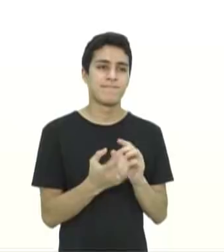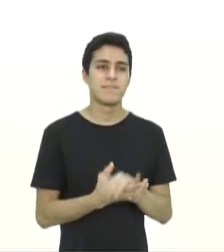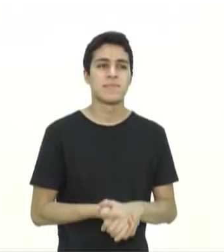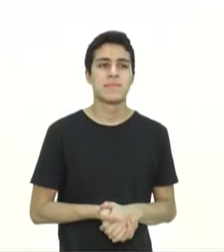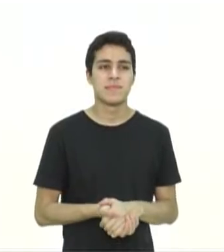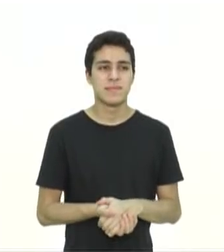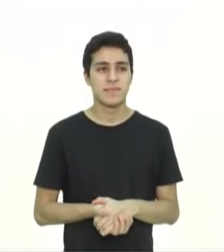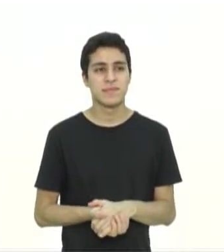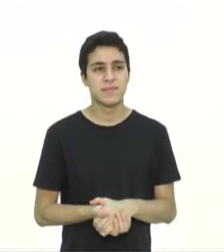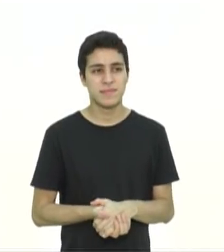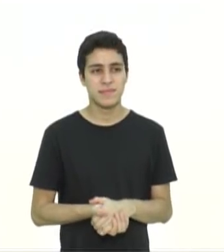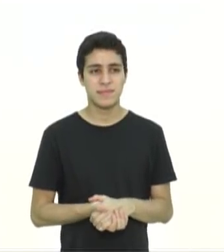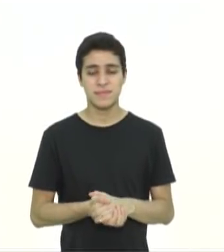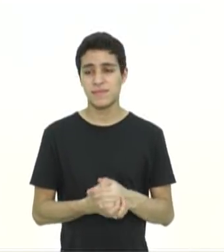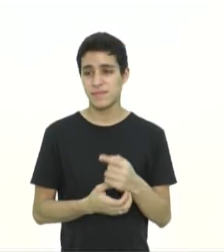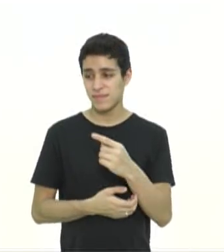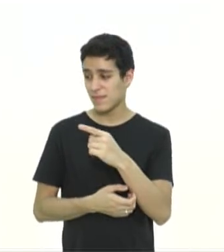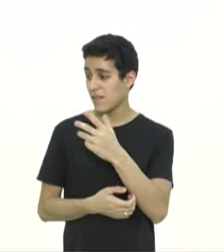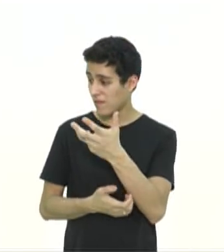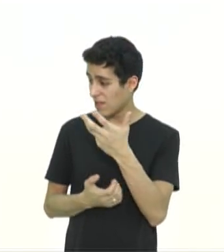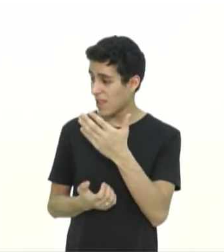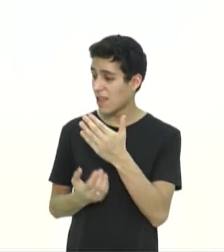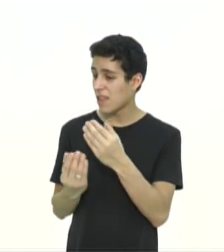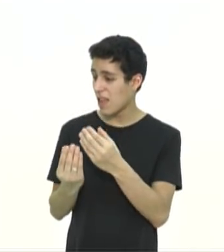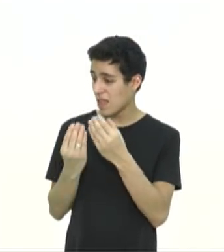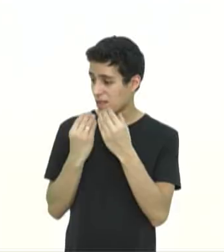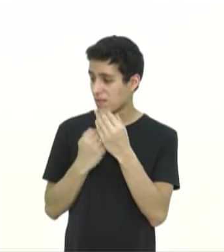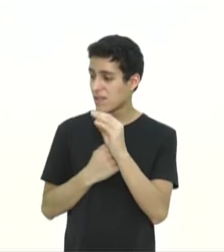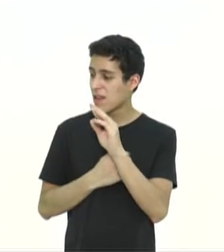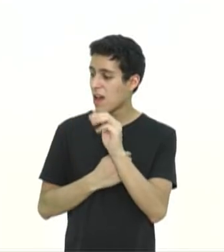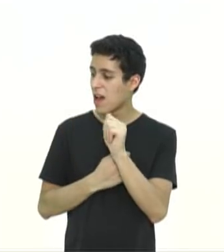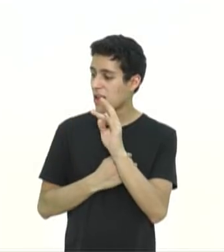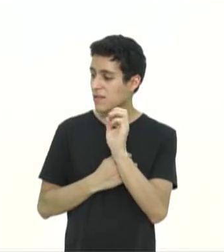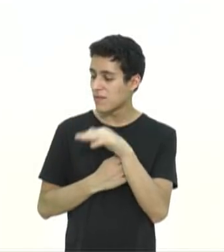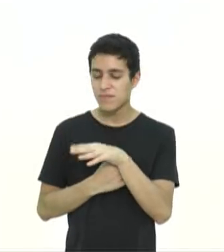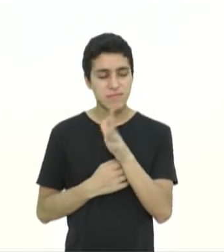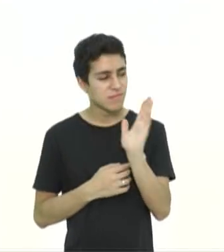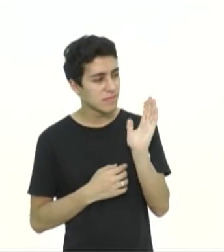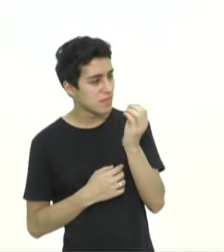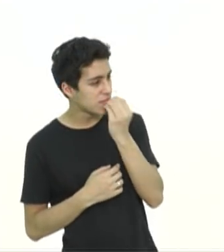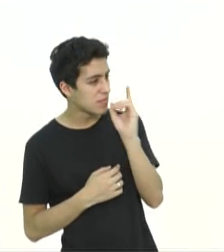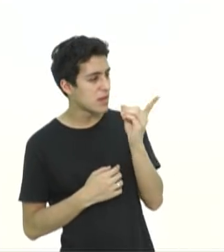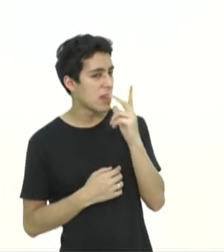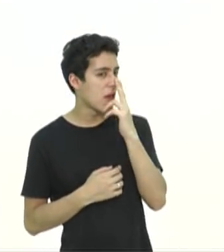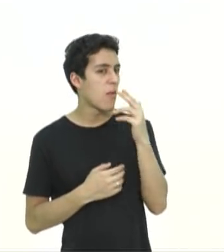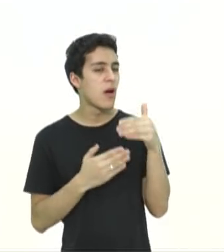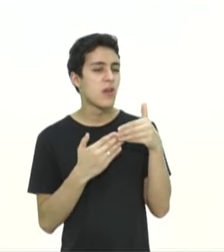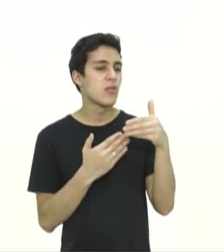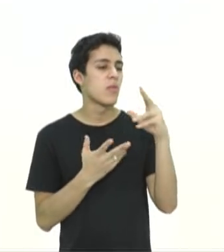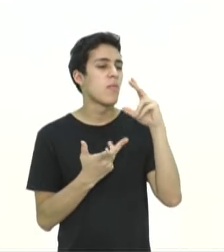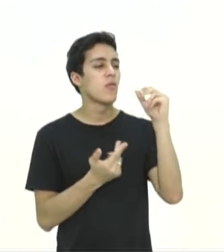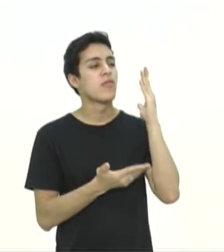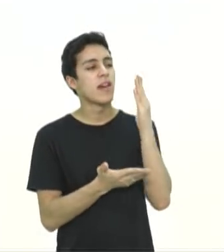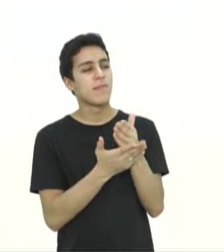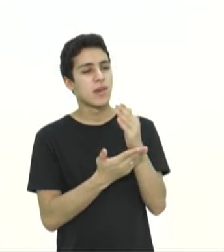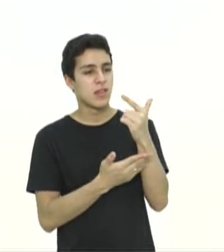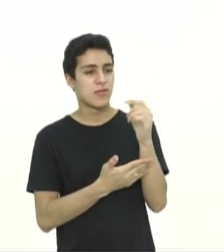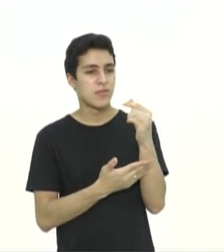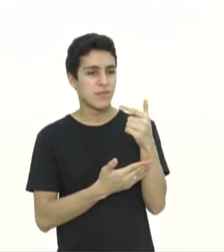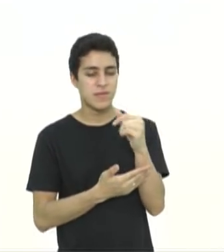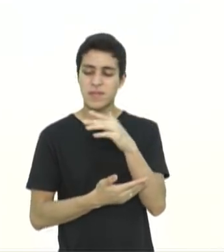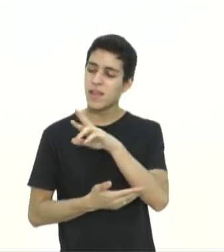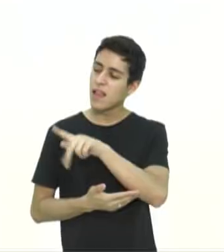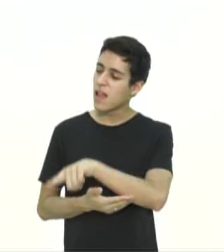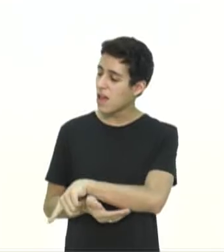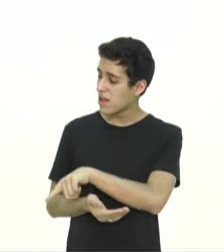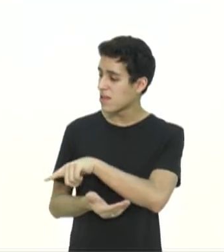aqui. Wesley, você quer sanduíche de atum? Não, valeu. Def, eu acho que o mundo vai acabar em 2020. Relaxa, o mundo